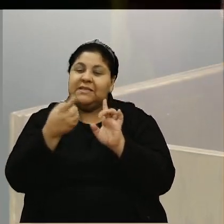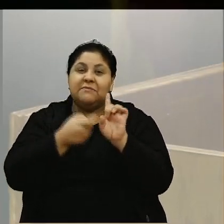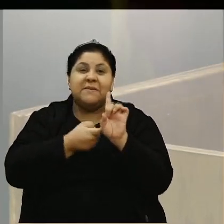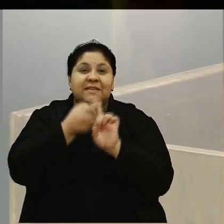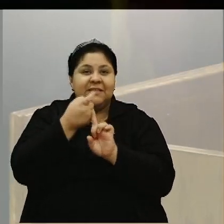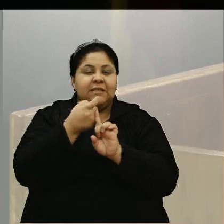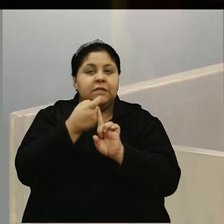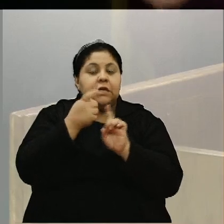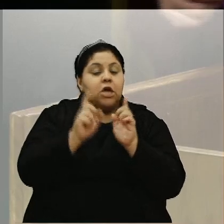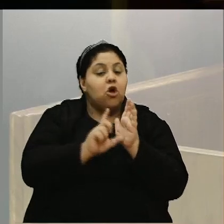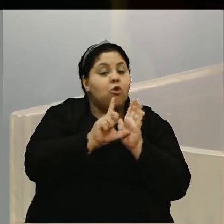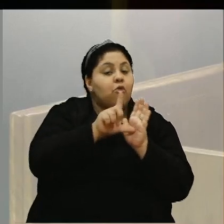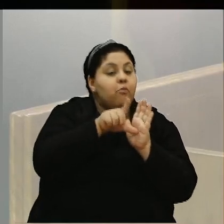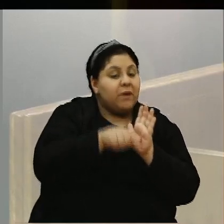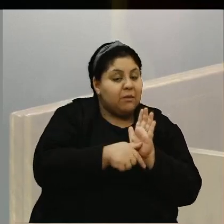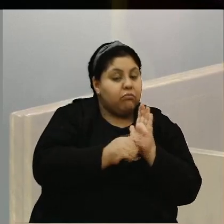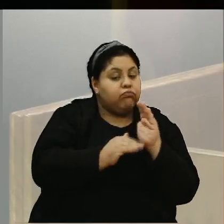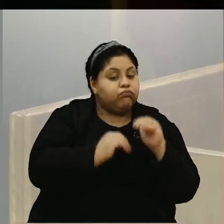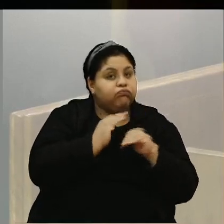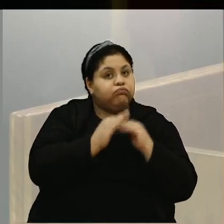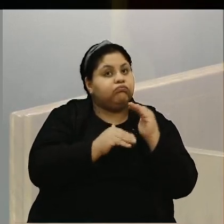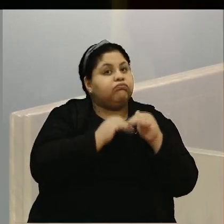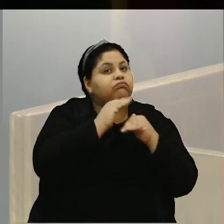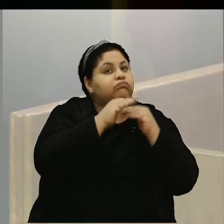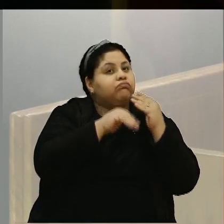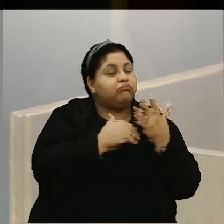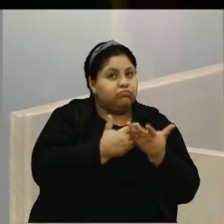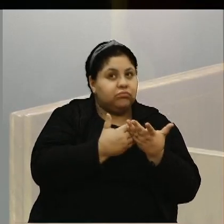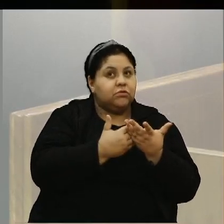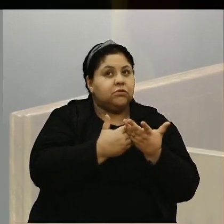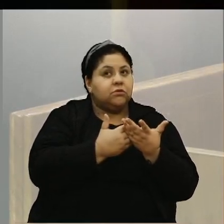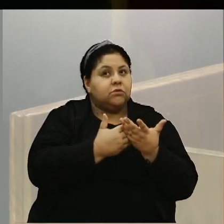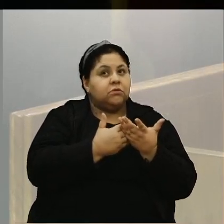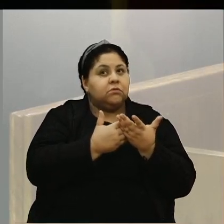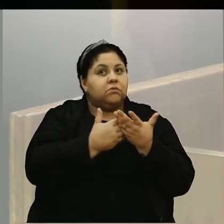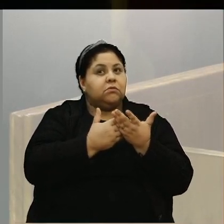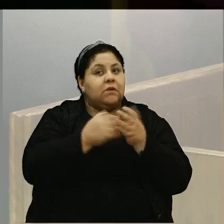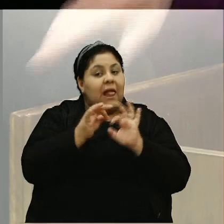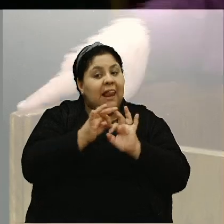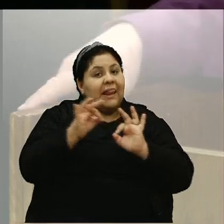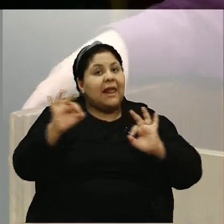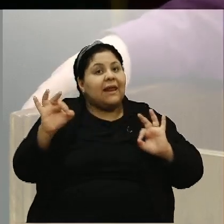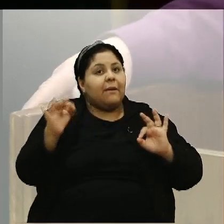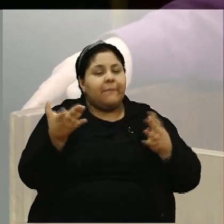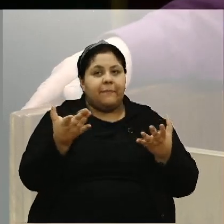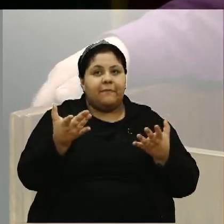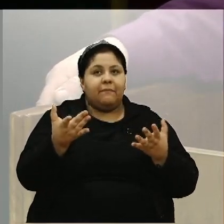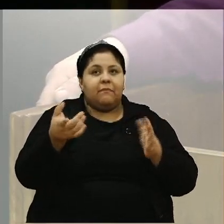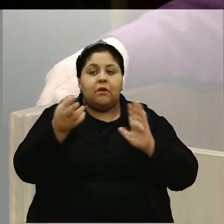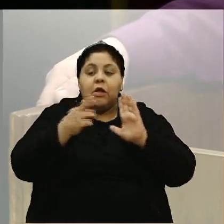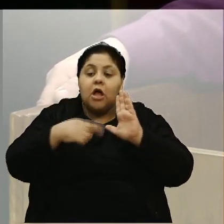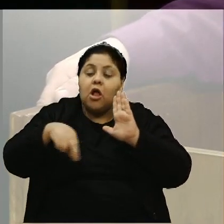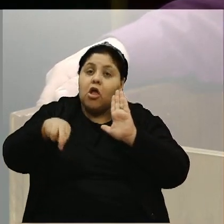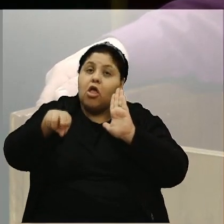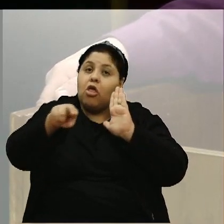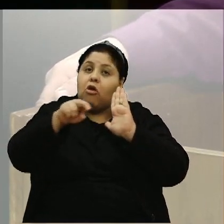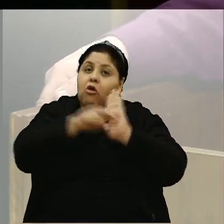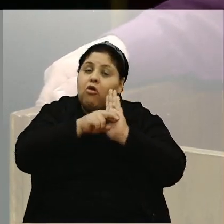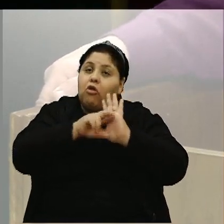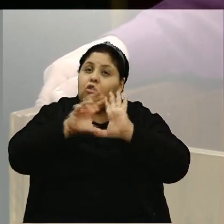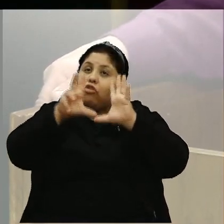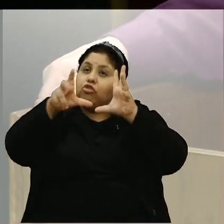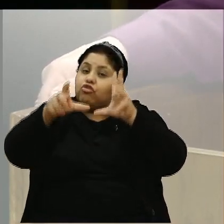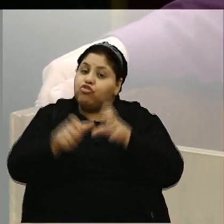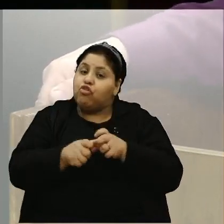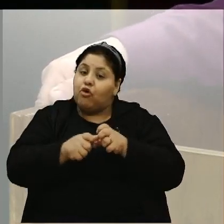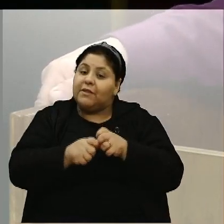para depois evoluir, quem sabe buscar alagamento, quem dirá recuperar todas aquelas